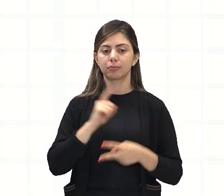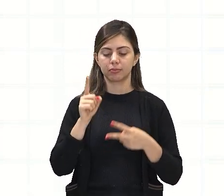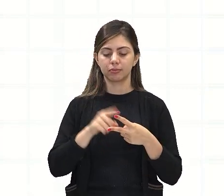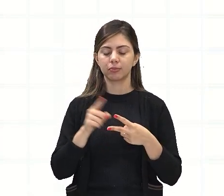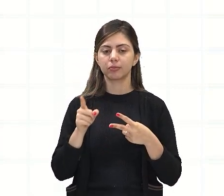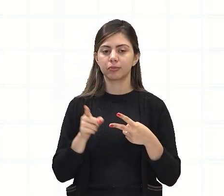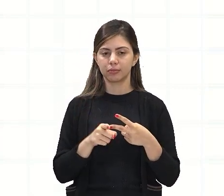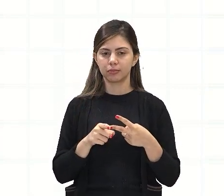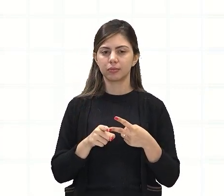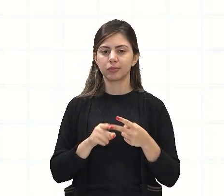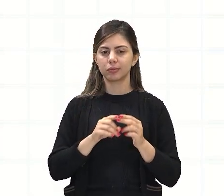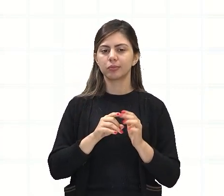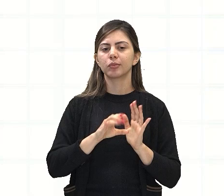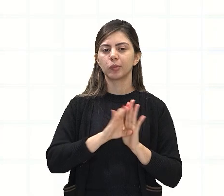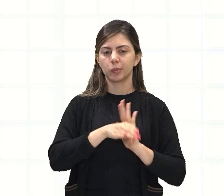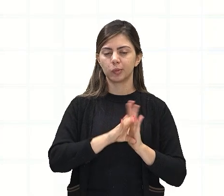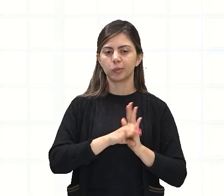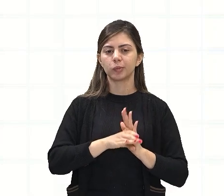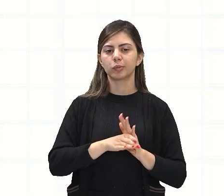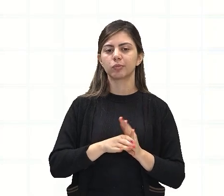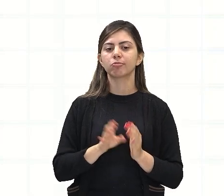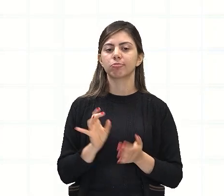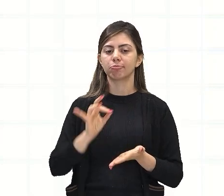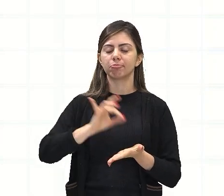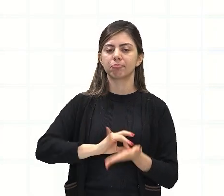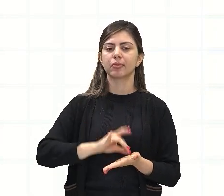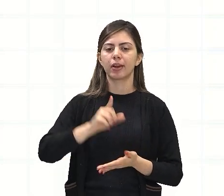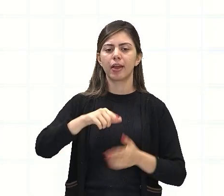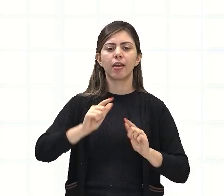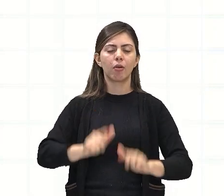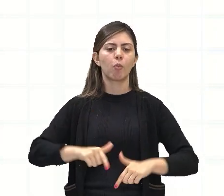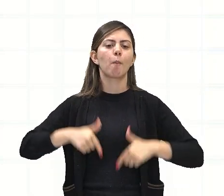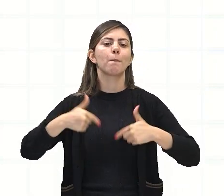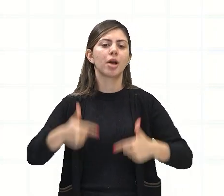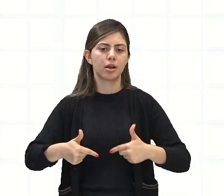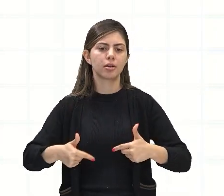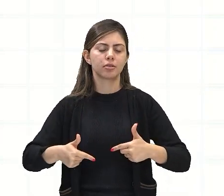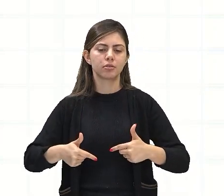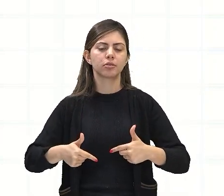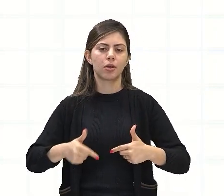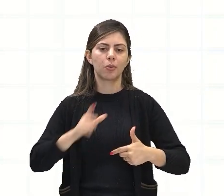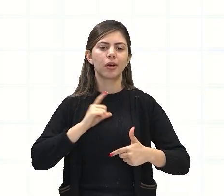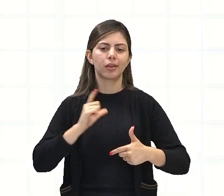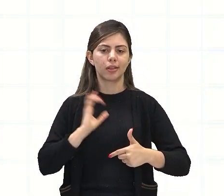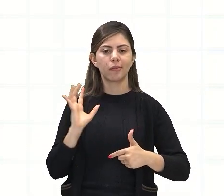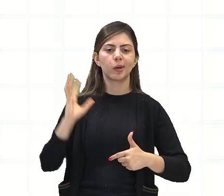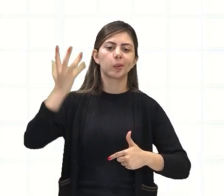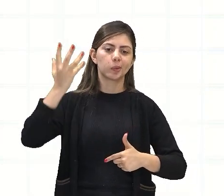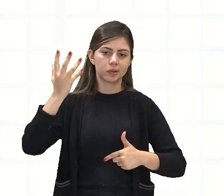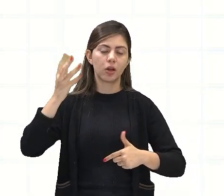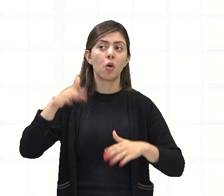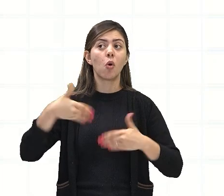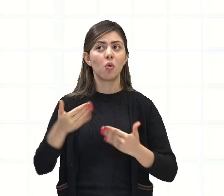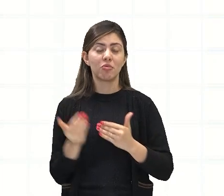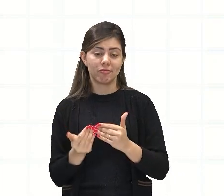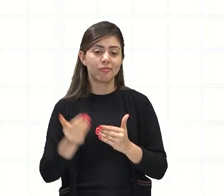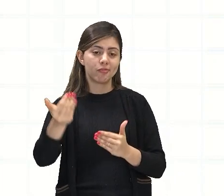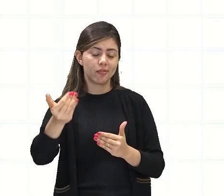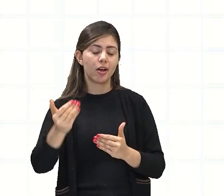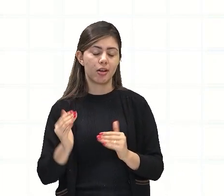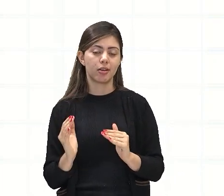sentidos bastante conhecidos. Fato é a ação ou a coisa feita, ocorrida, ou em processo